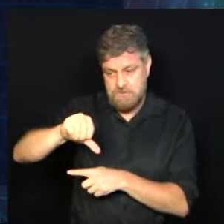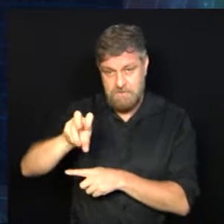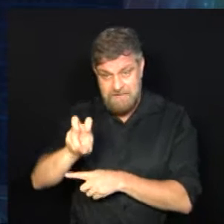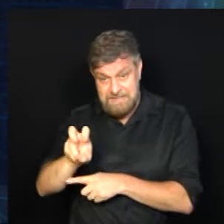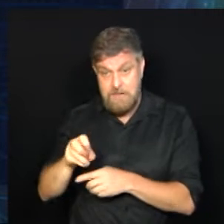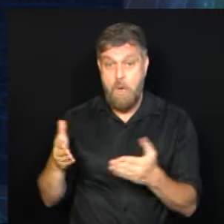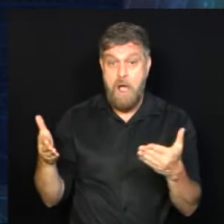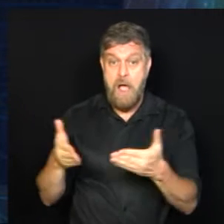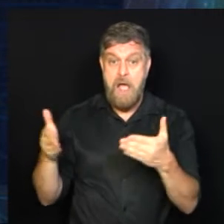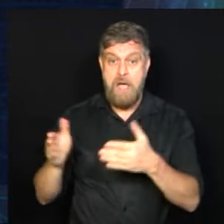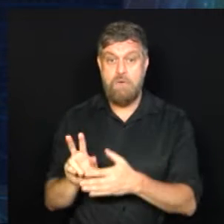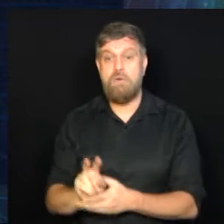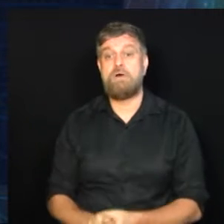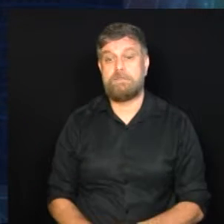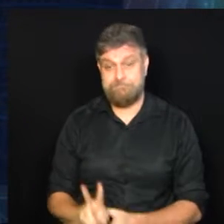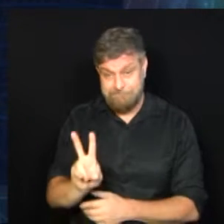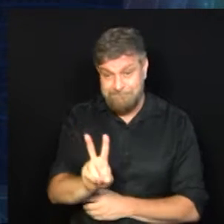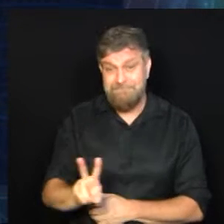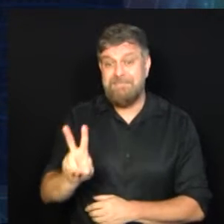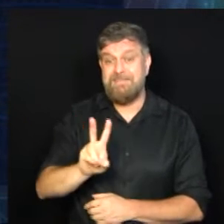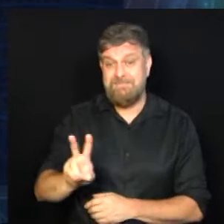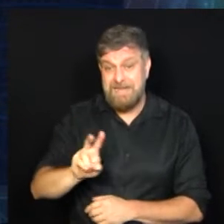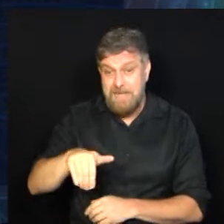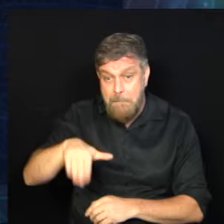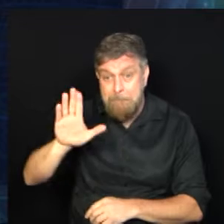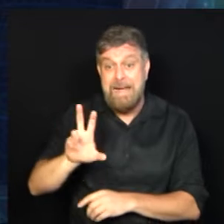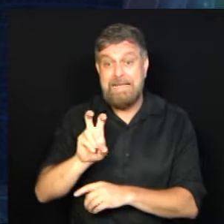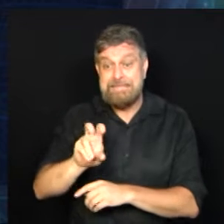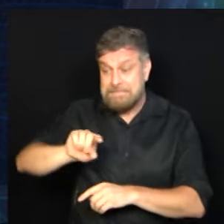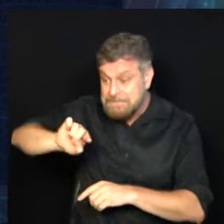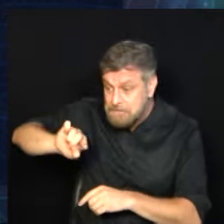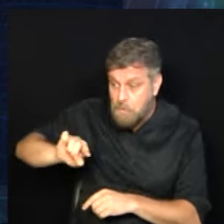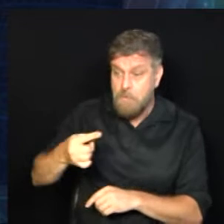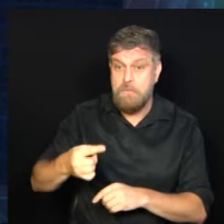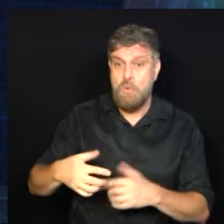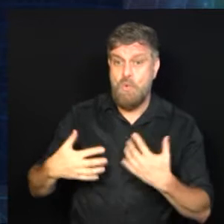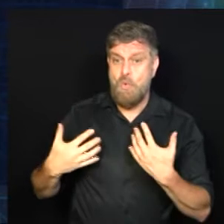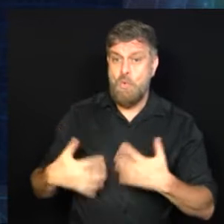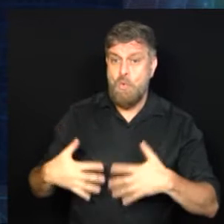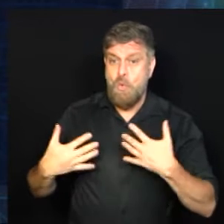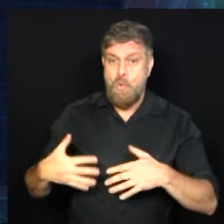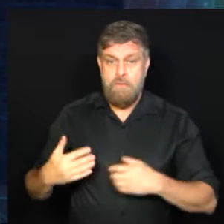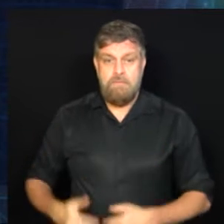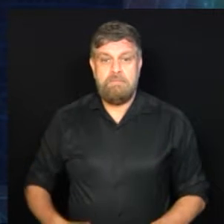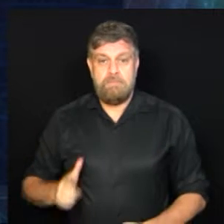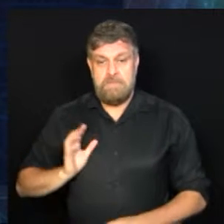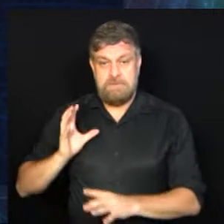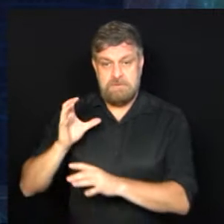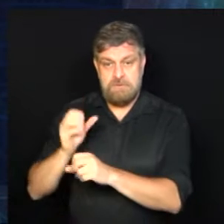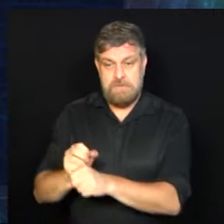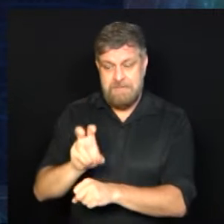5.395 e agora Valinhos também passa os 5.000 casos, Gabriel. Agora a cidade soma